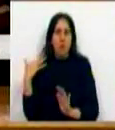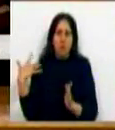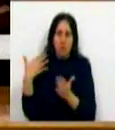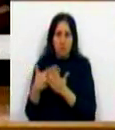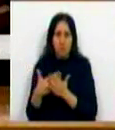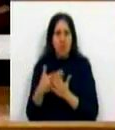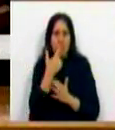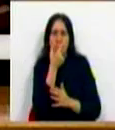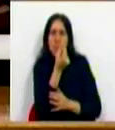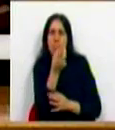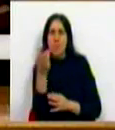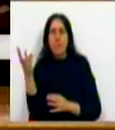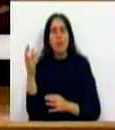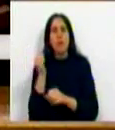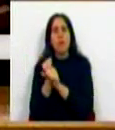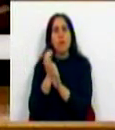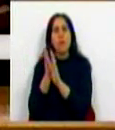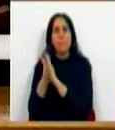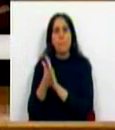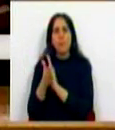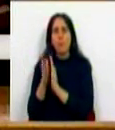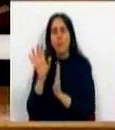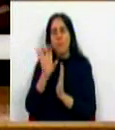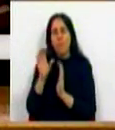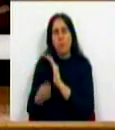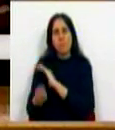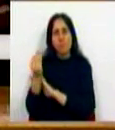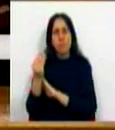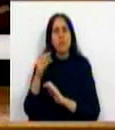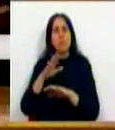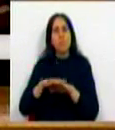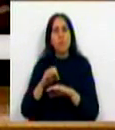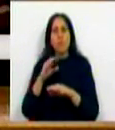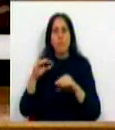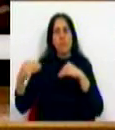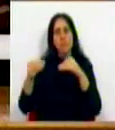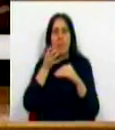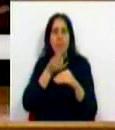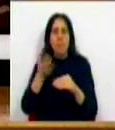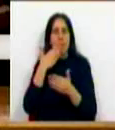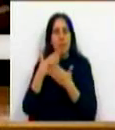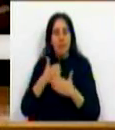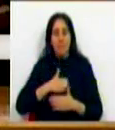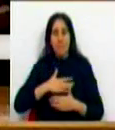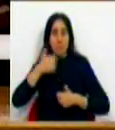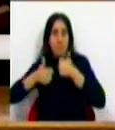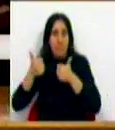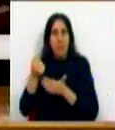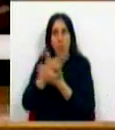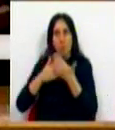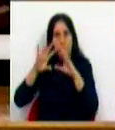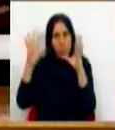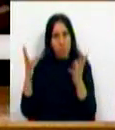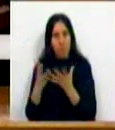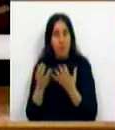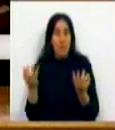muitos casos, as formas atípicas de emprego estiveram associadas à necessidade de ter ganhos de flexibilidade para aumentar a competitividade das empresas na economia global e,